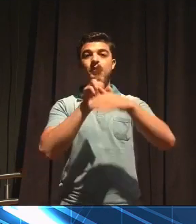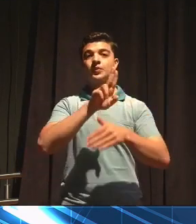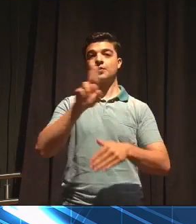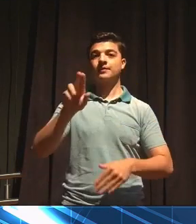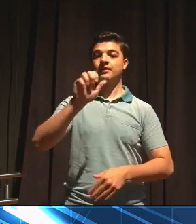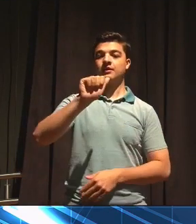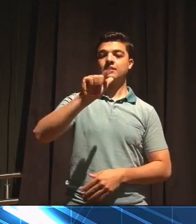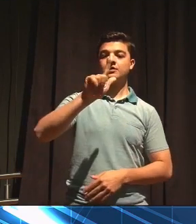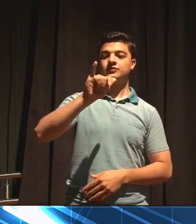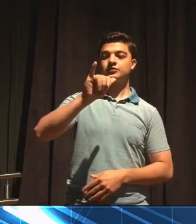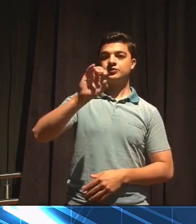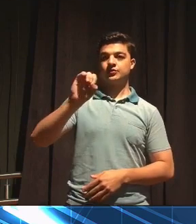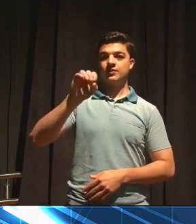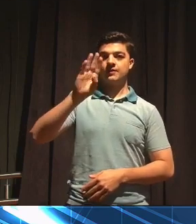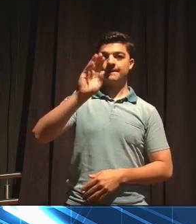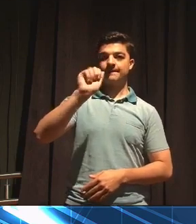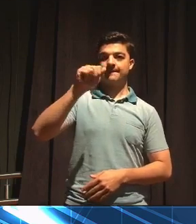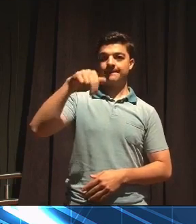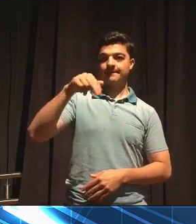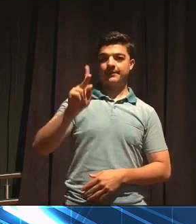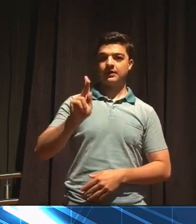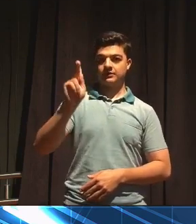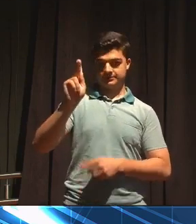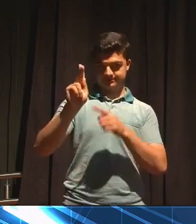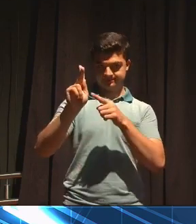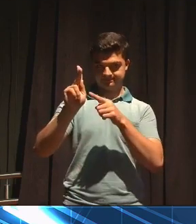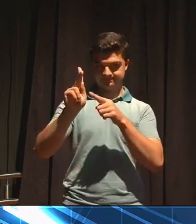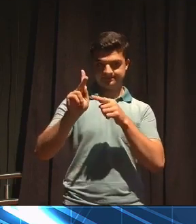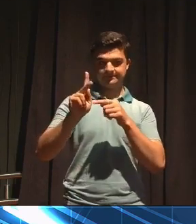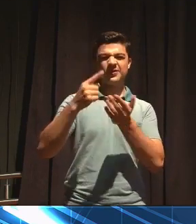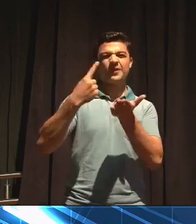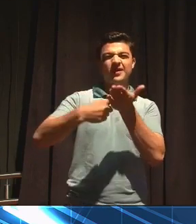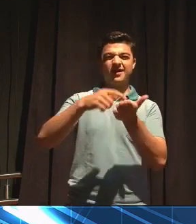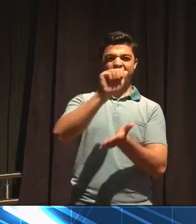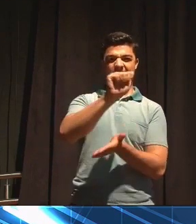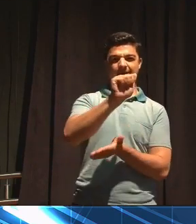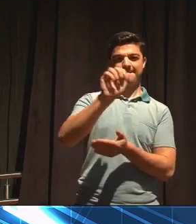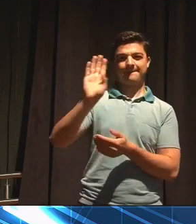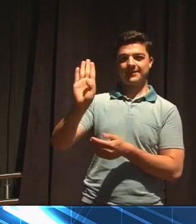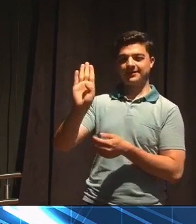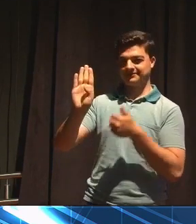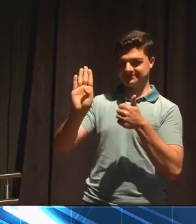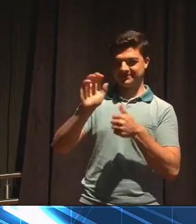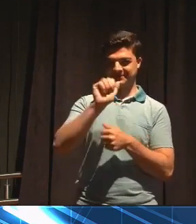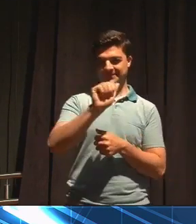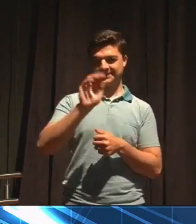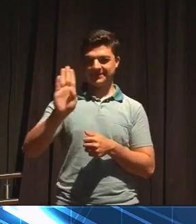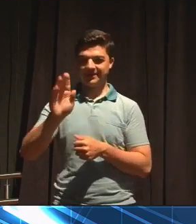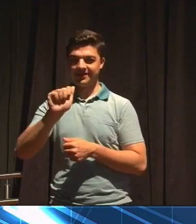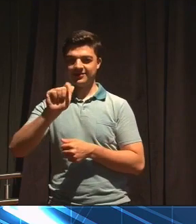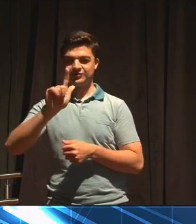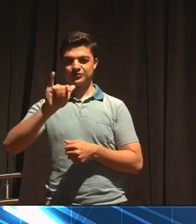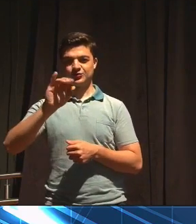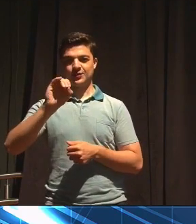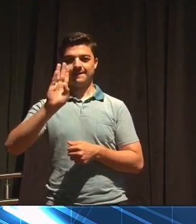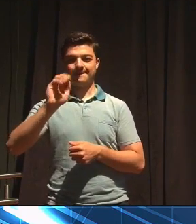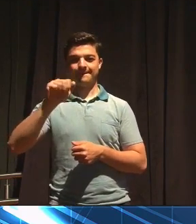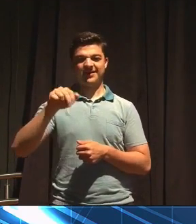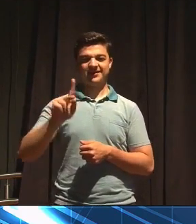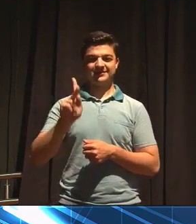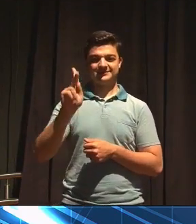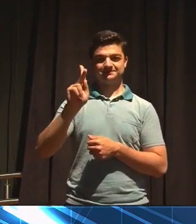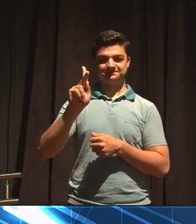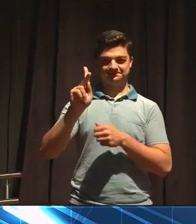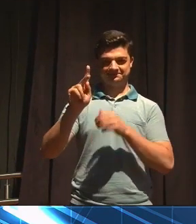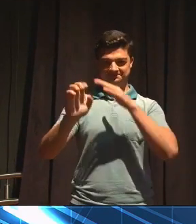na questão de tecnologia, como é que nós estamos hoje, os problemas que aconteceram, principalmente quando a gente começou a adotar